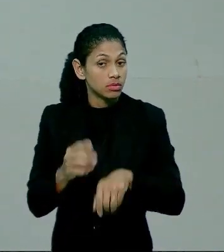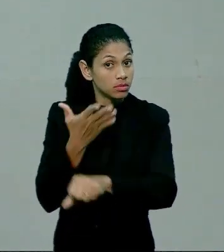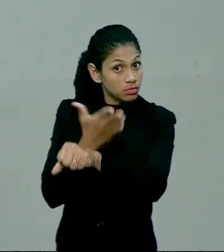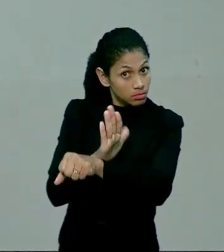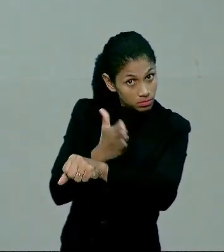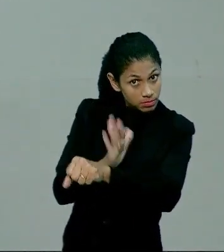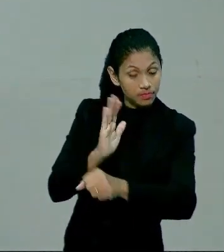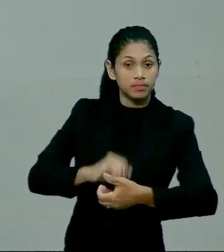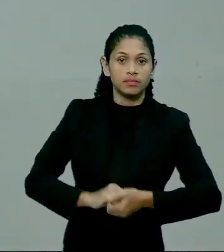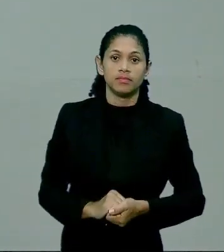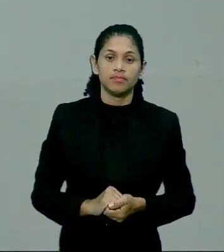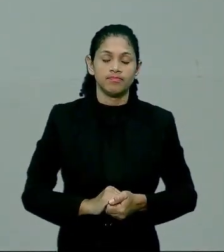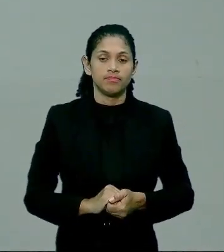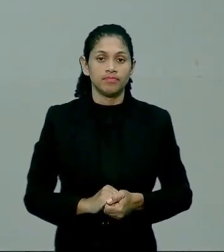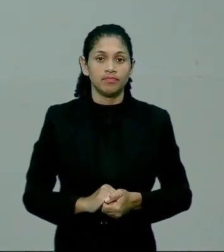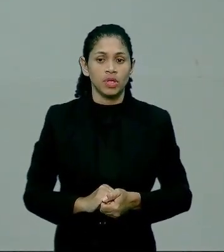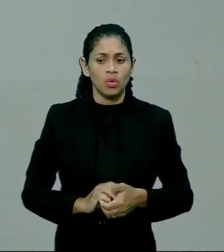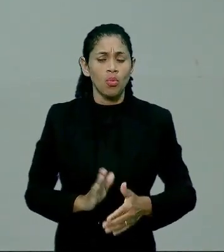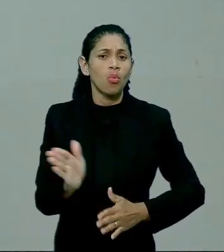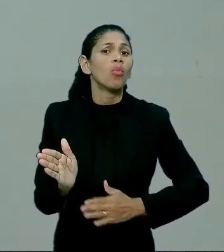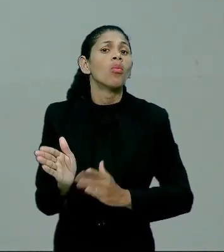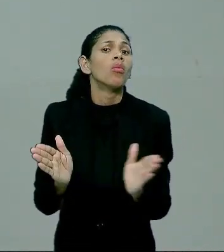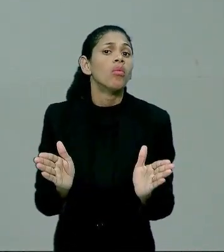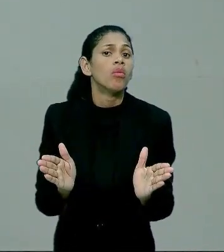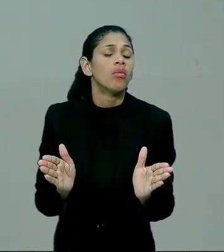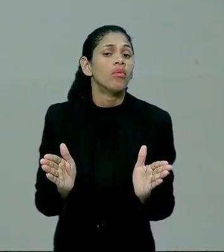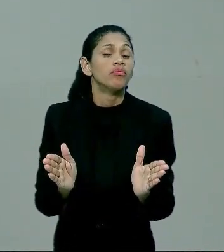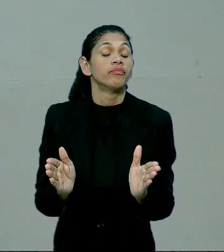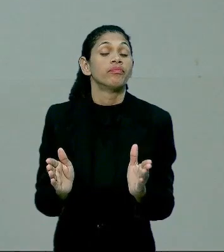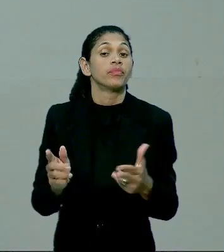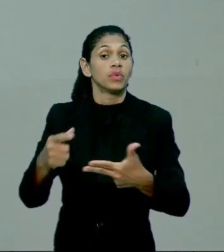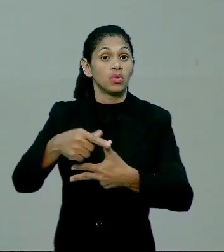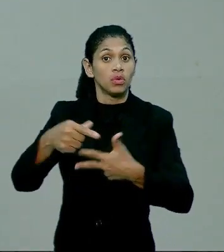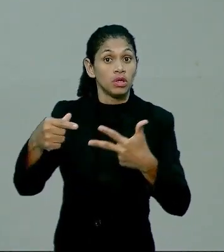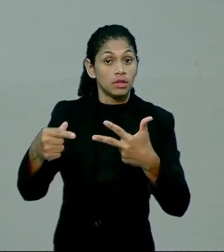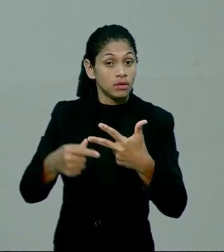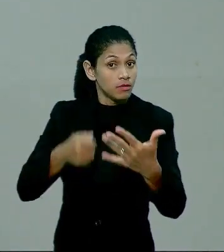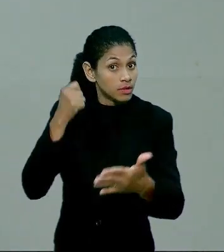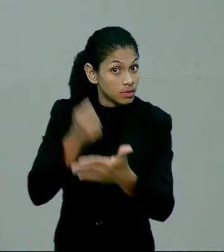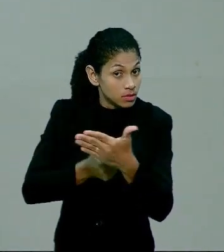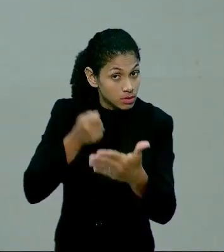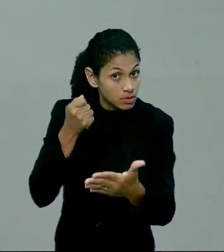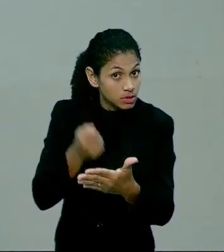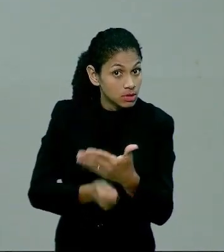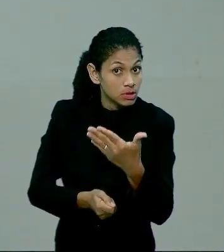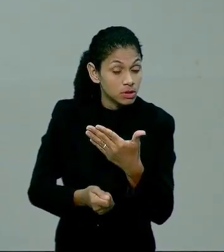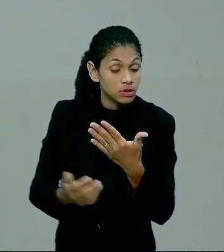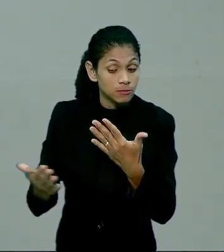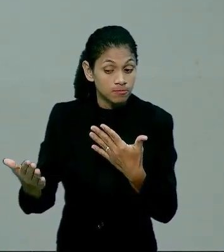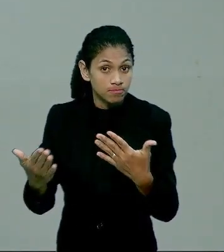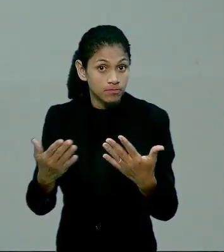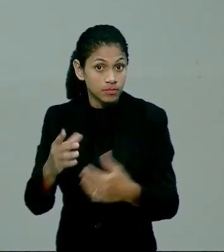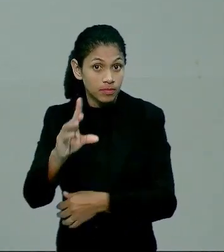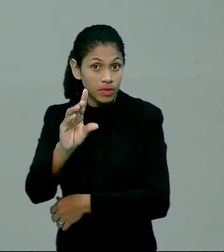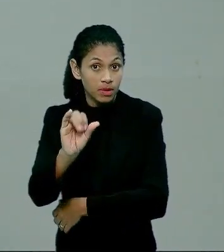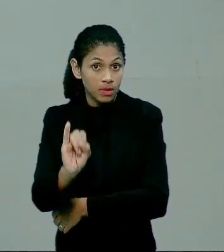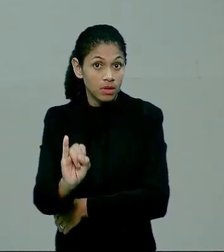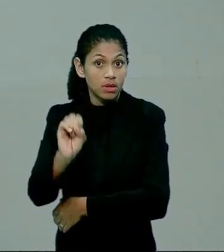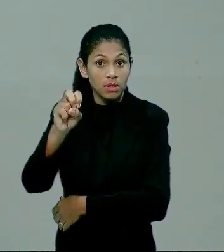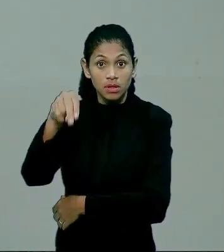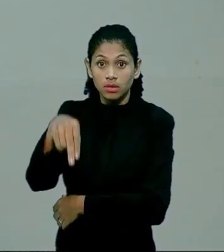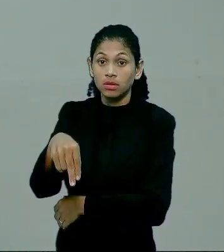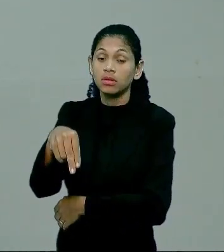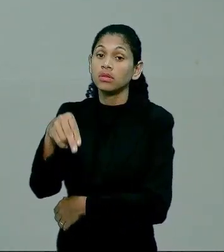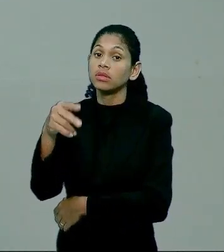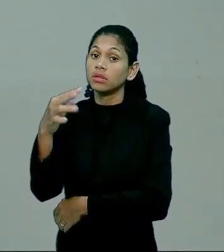o direcionamento? Falamos que o Enem vai cobrar essa interdisciplinariedade. Veja que a gente está no sistema de linguagens e códigos,